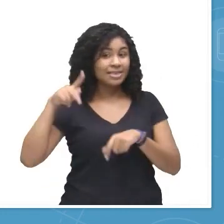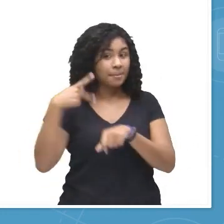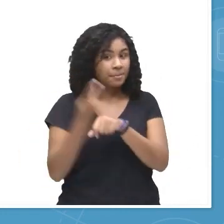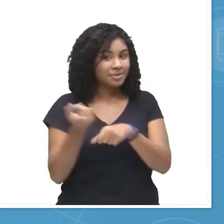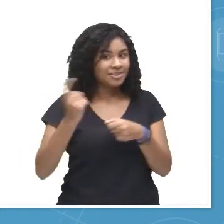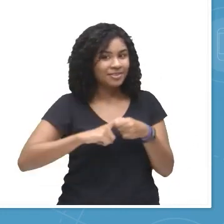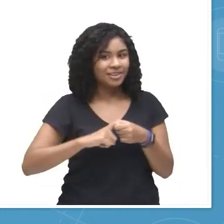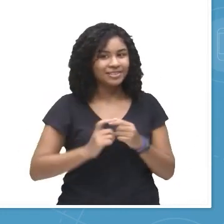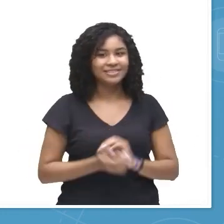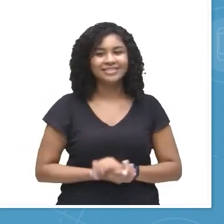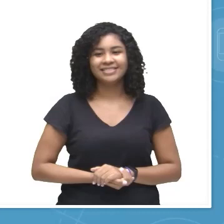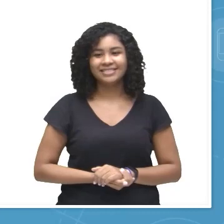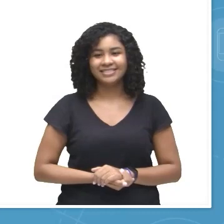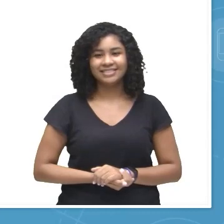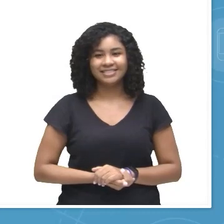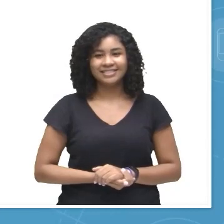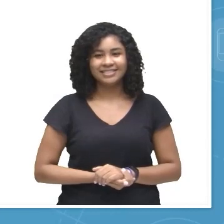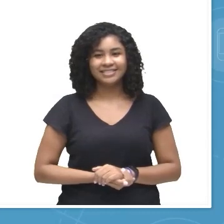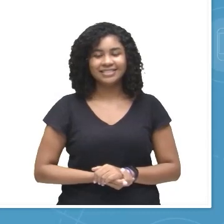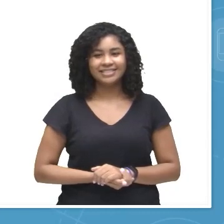retorno com vocês.